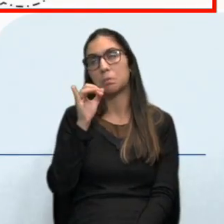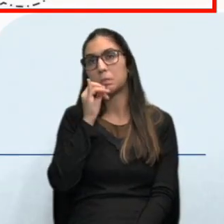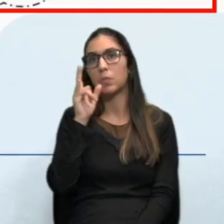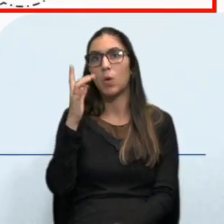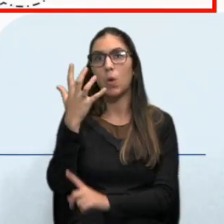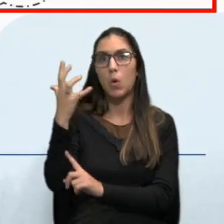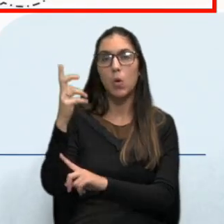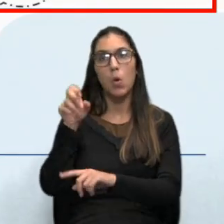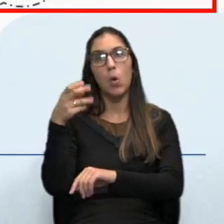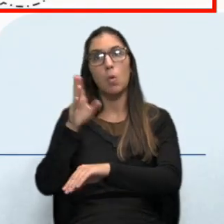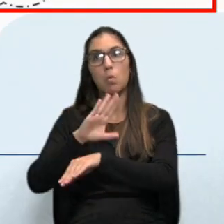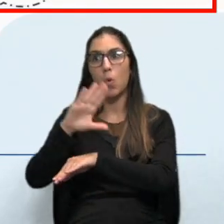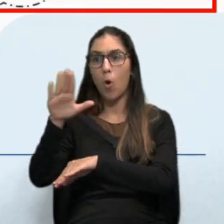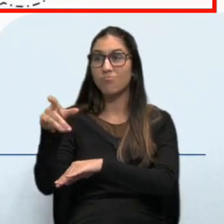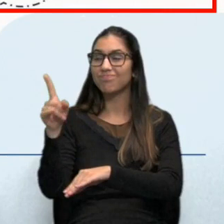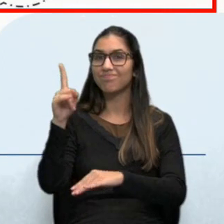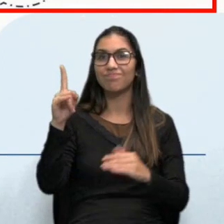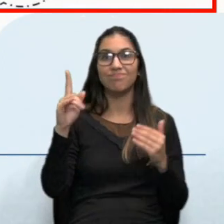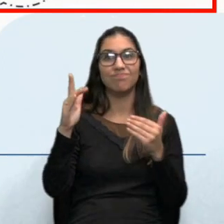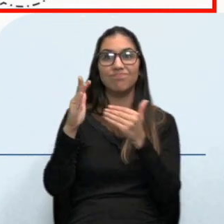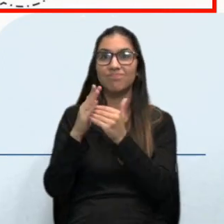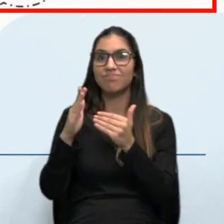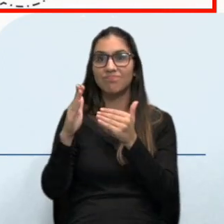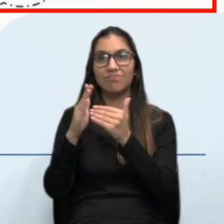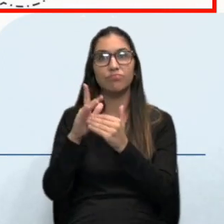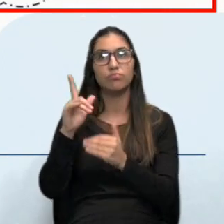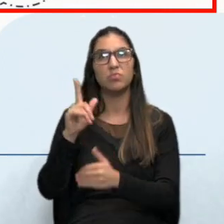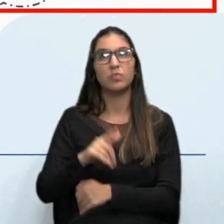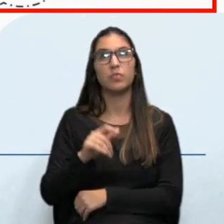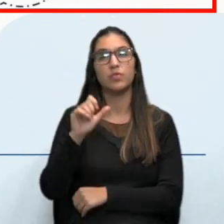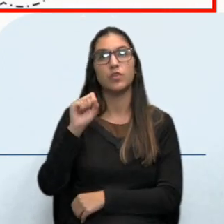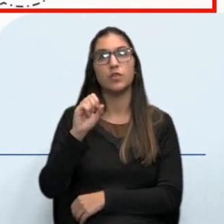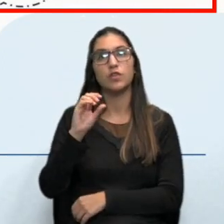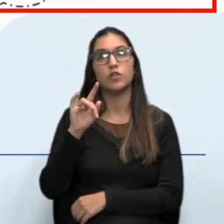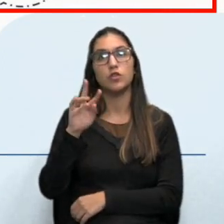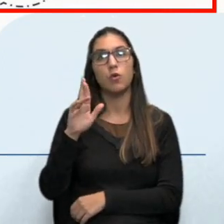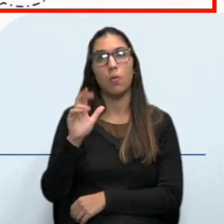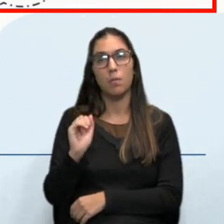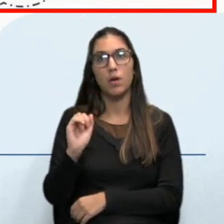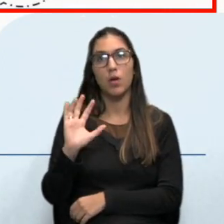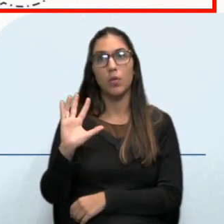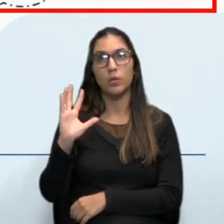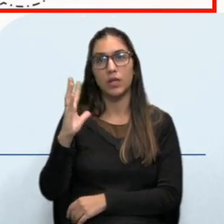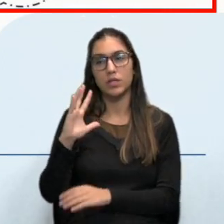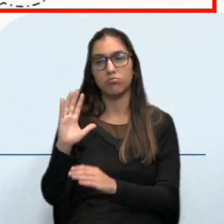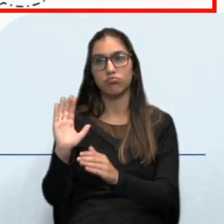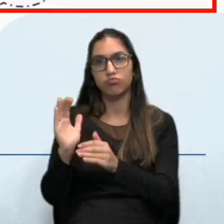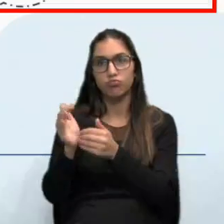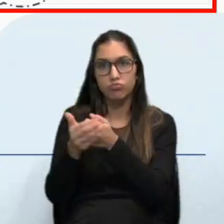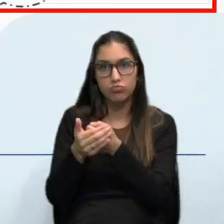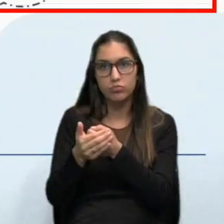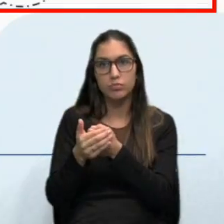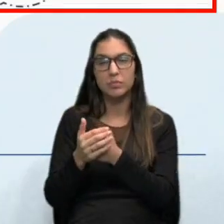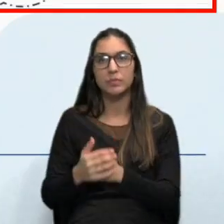que está impedindo com que o sinal chegue lá. Então, é a chamada área de sombra. Ocorre o sombreamento.